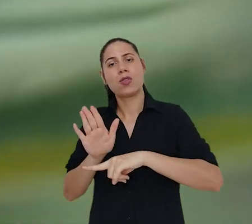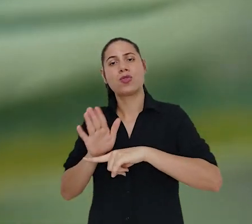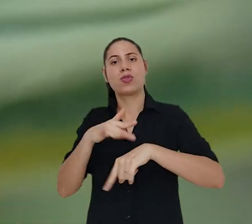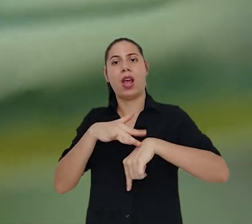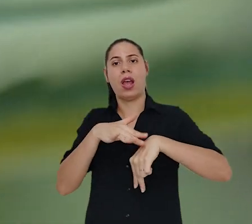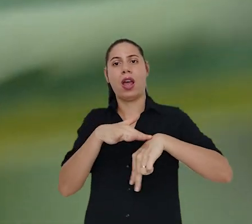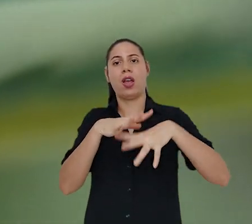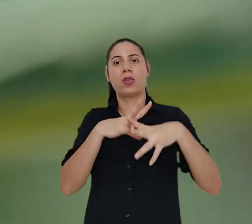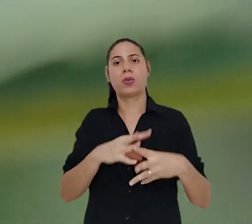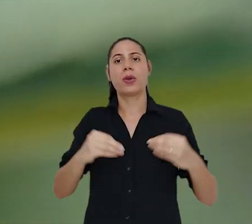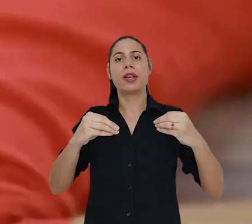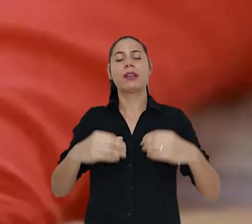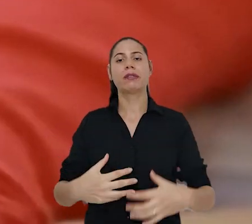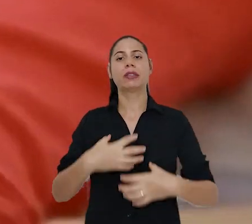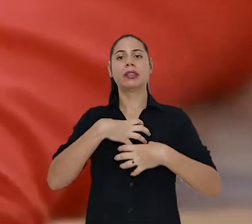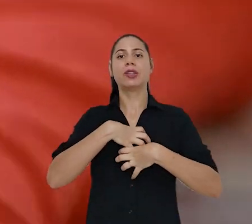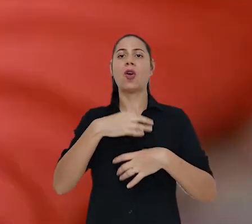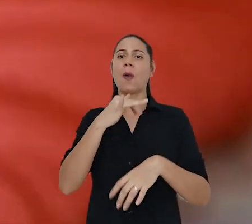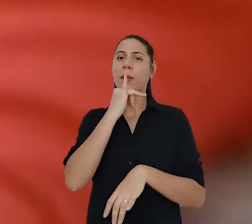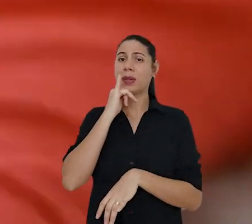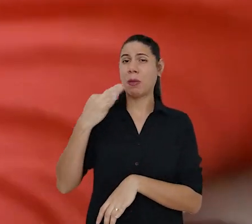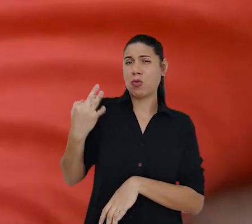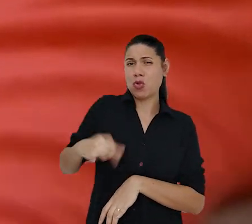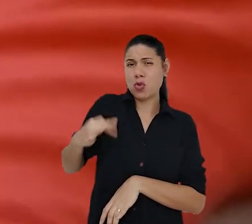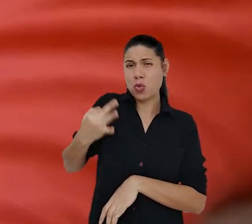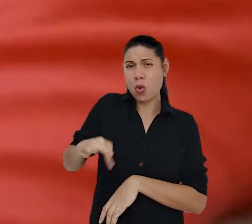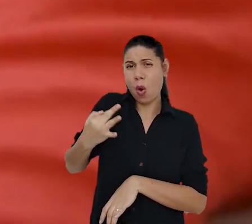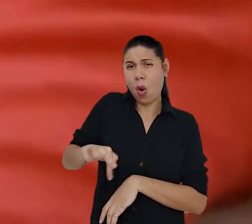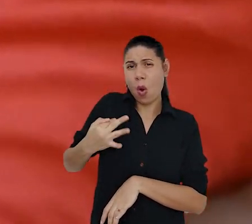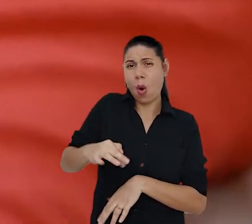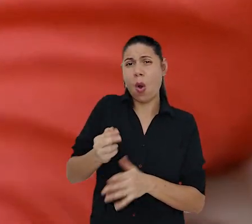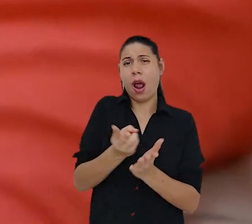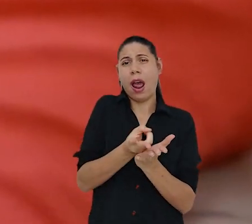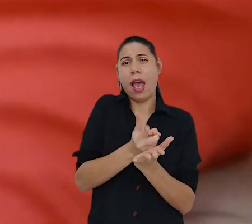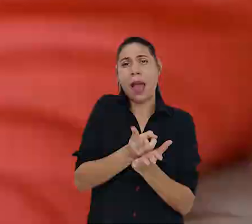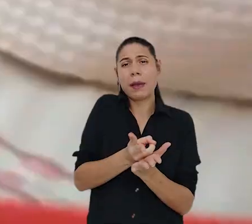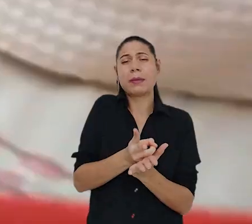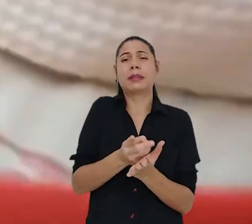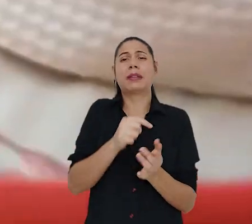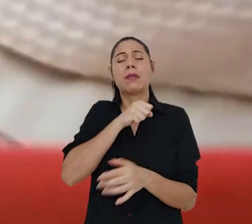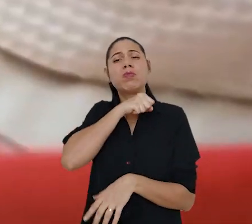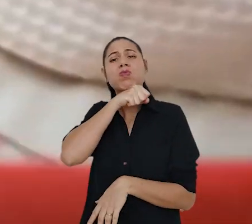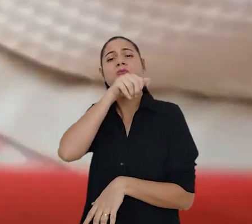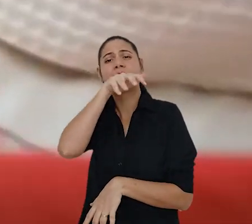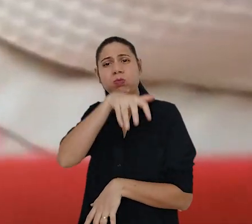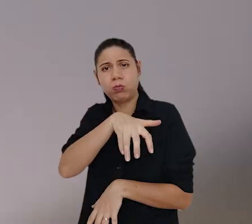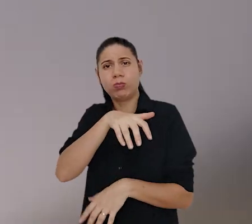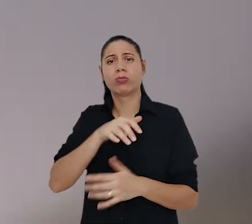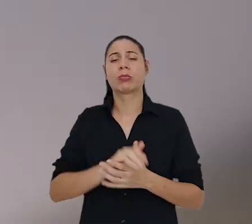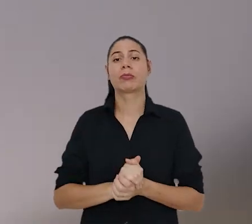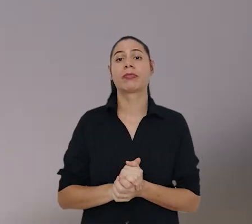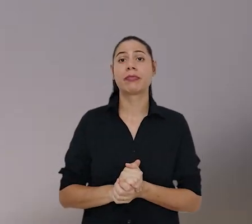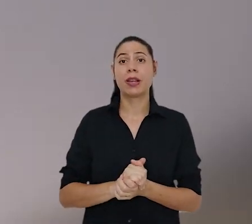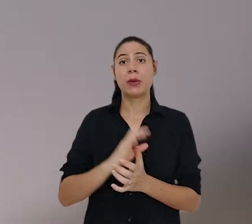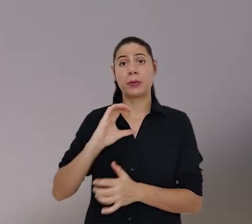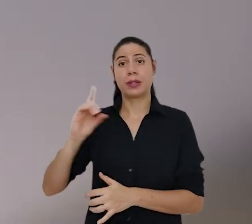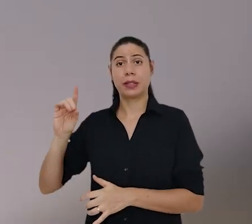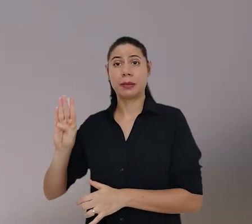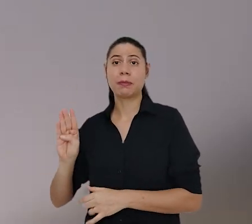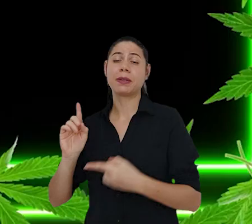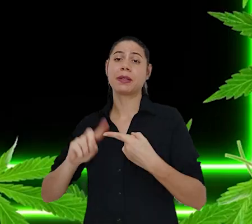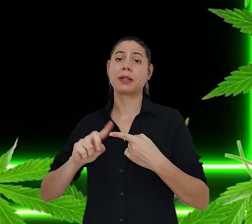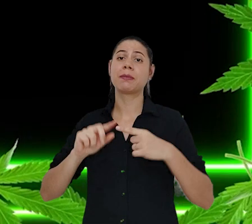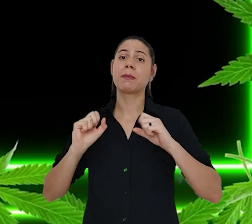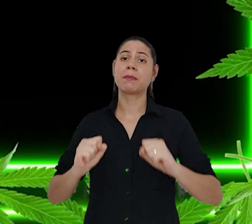de doenças e sintomas como dores crônicas, epilepsia, náuseas, vômitos. O CBD também